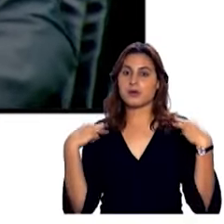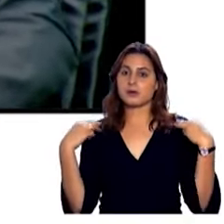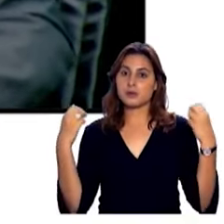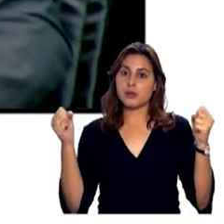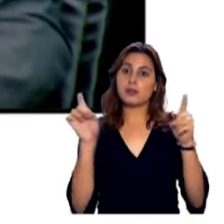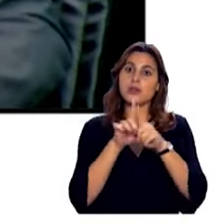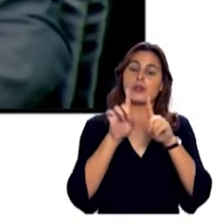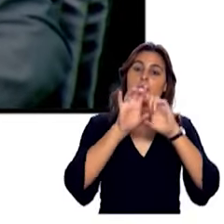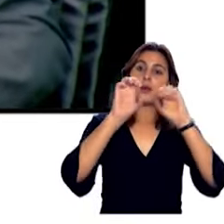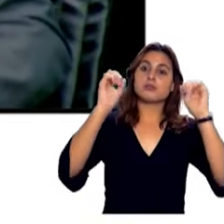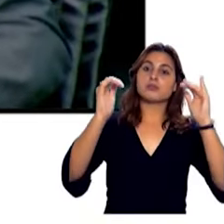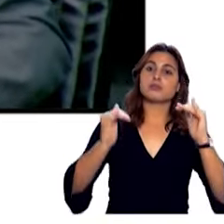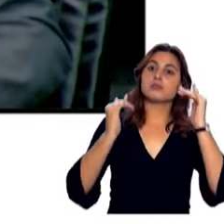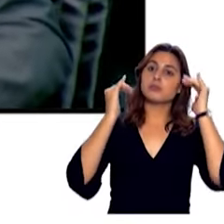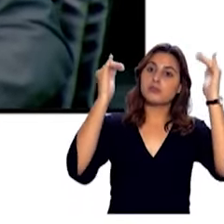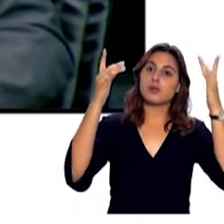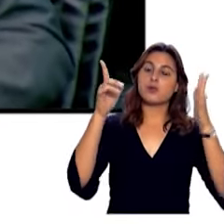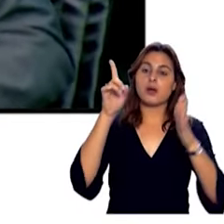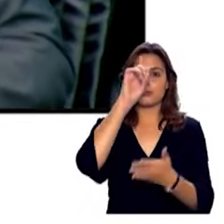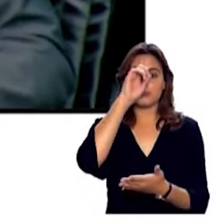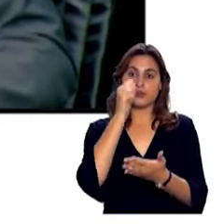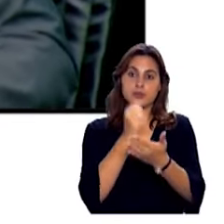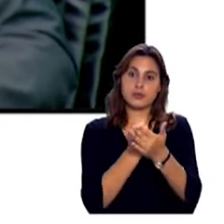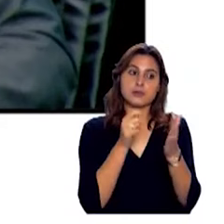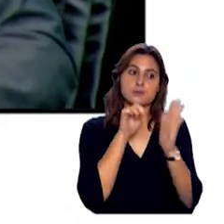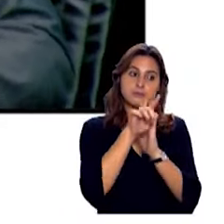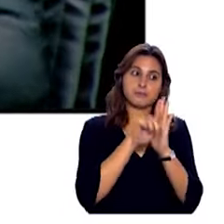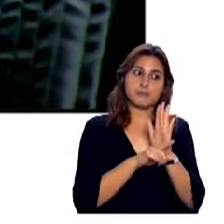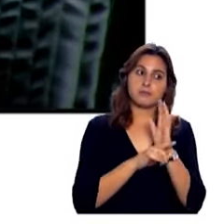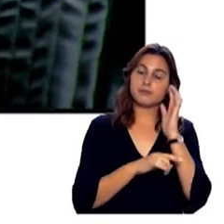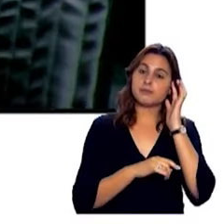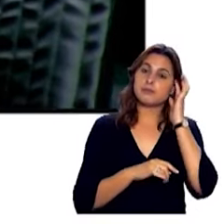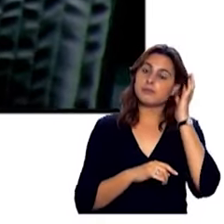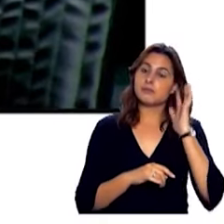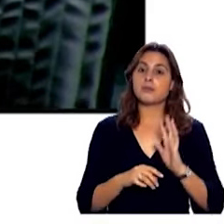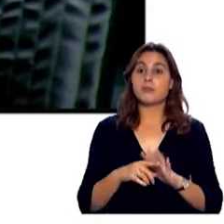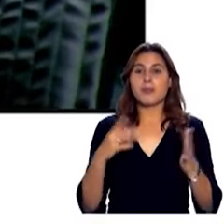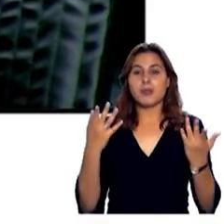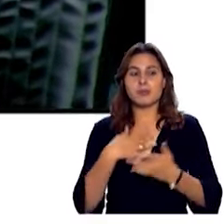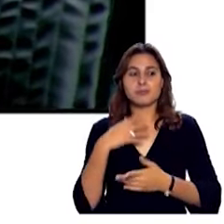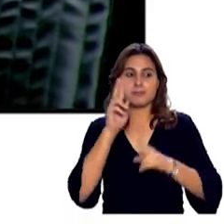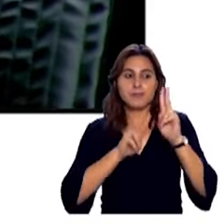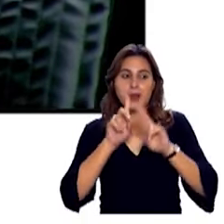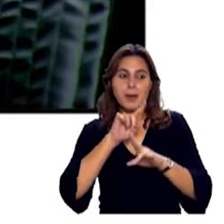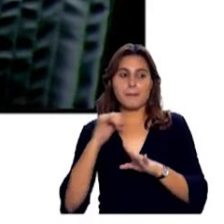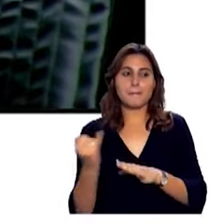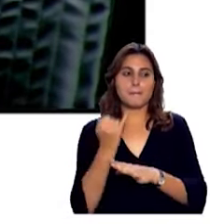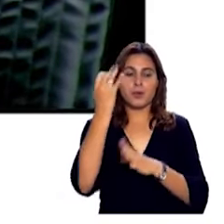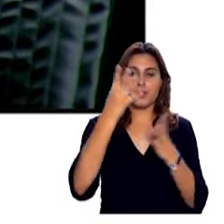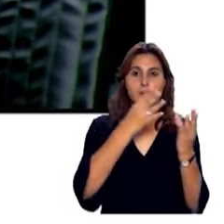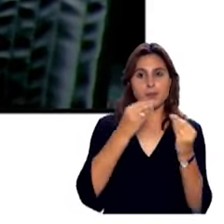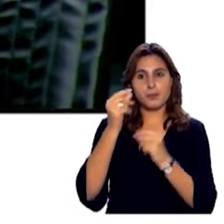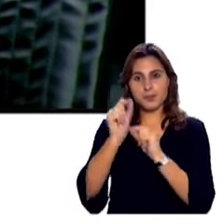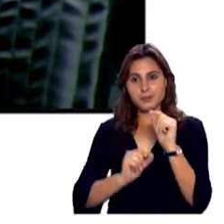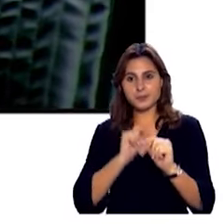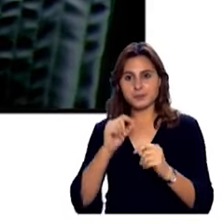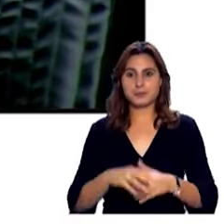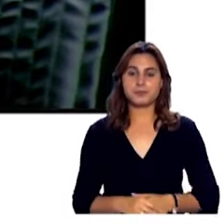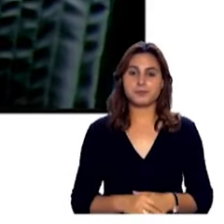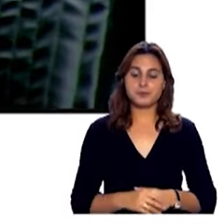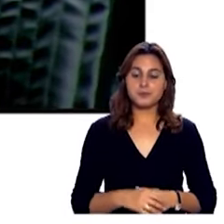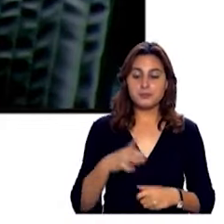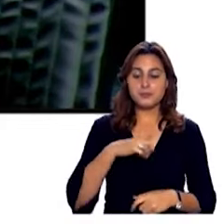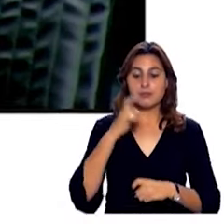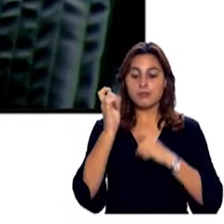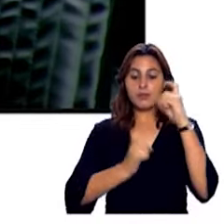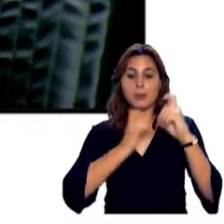cassação naquele primeiro momento isso é um dado que a meu ver é muito importante e mostra um pouco o a preocupação